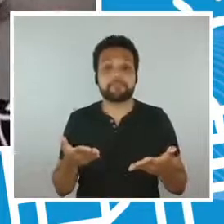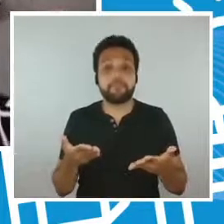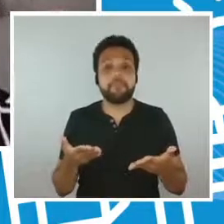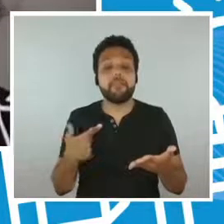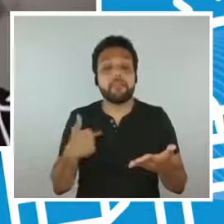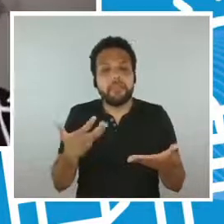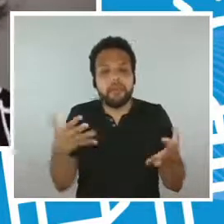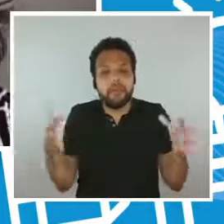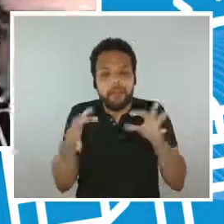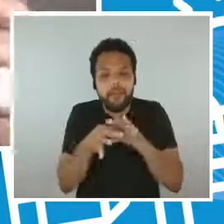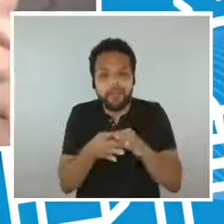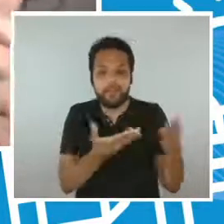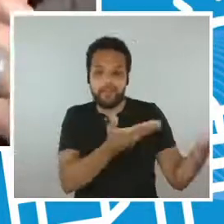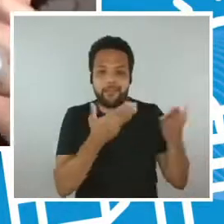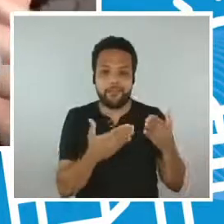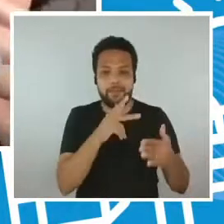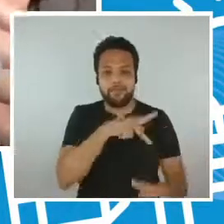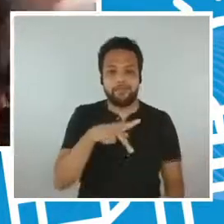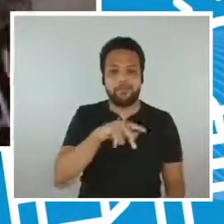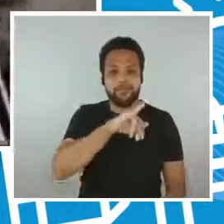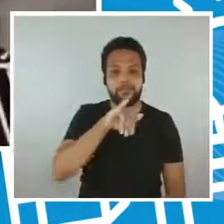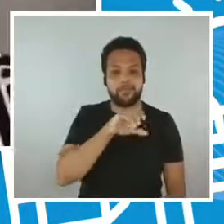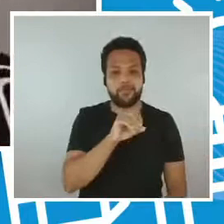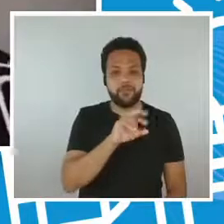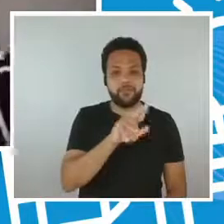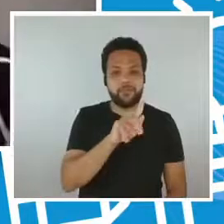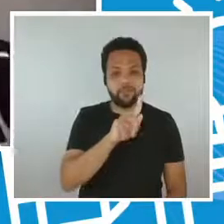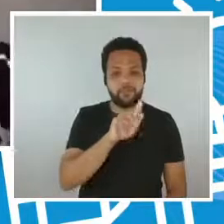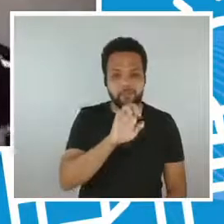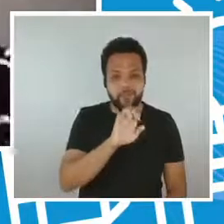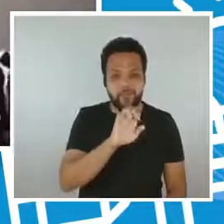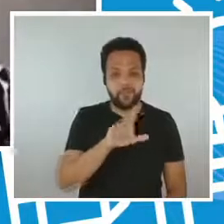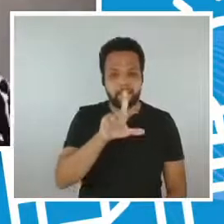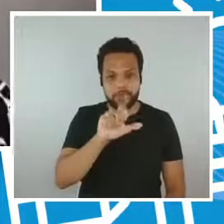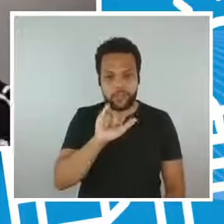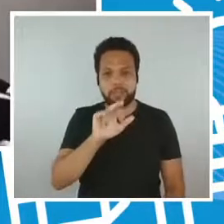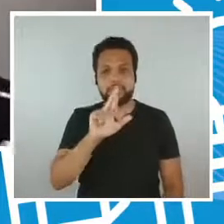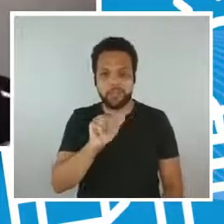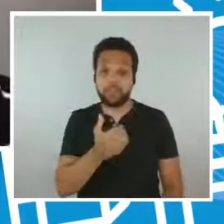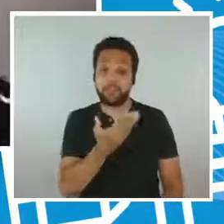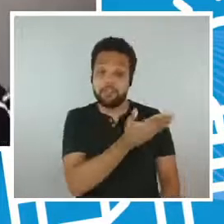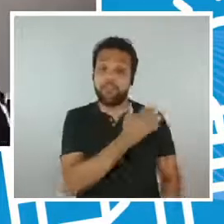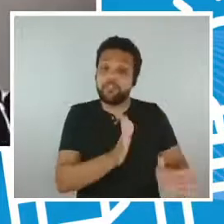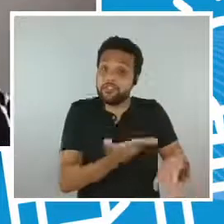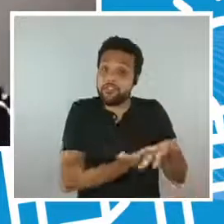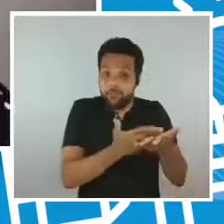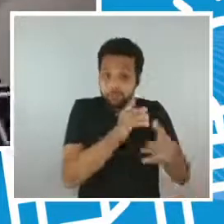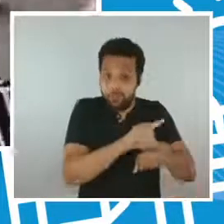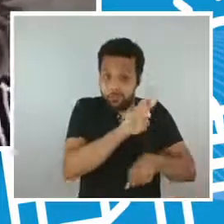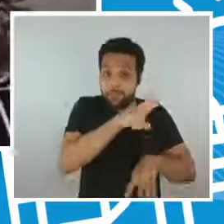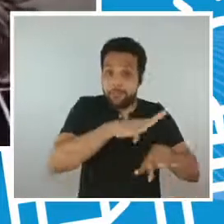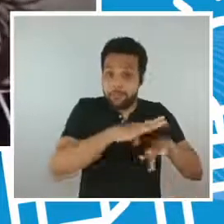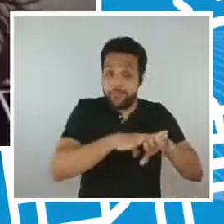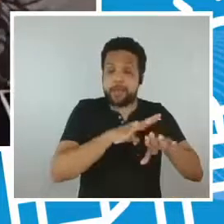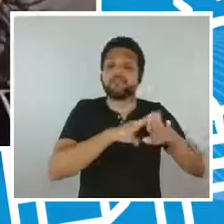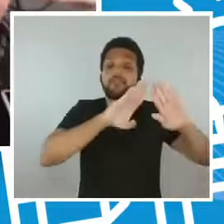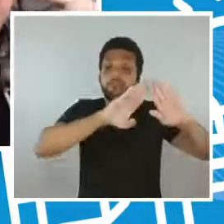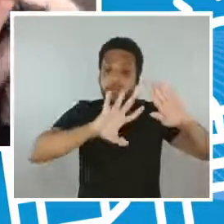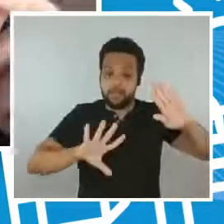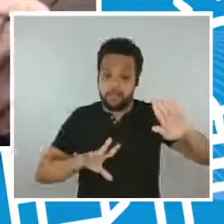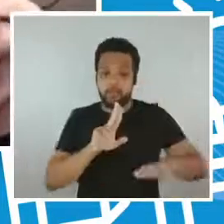Lira, que ele tem doutorado em matemática pela Universidade Federal do Ceará,